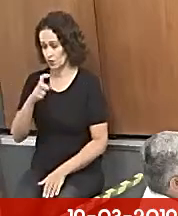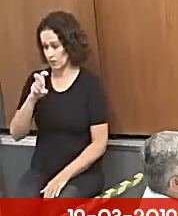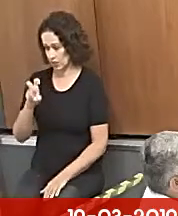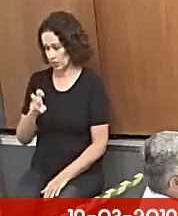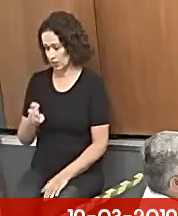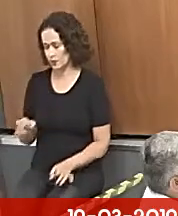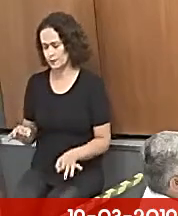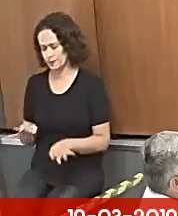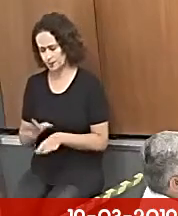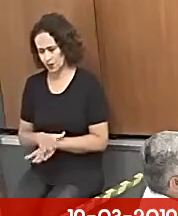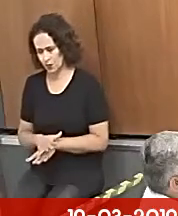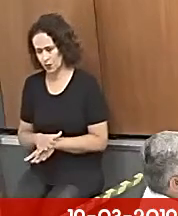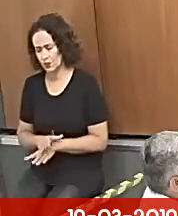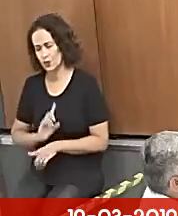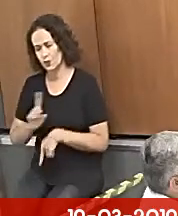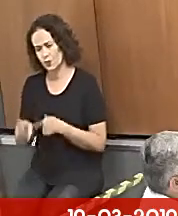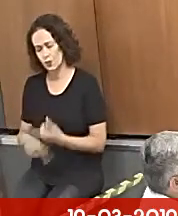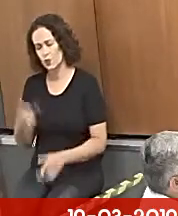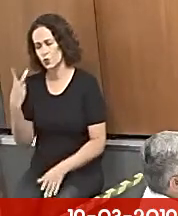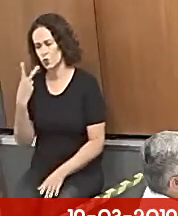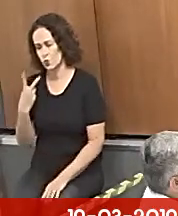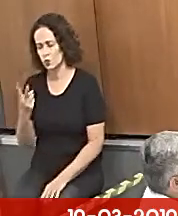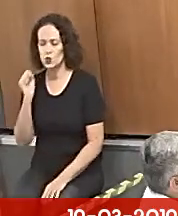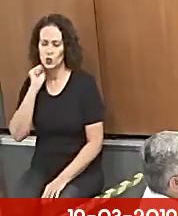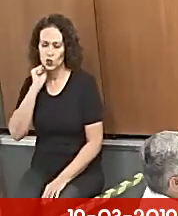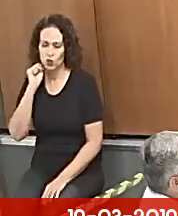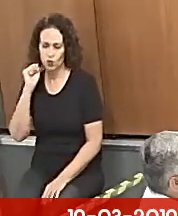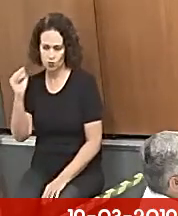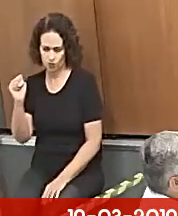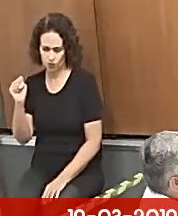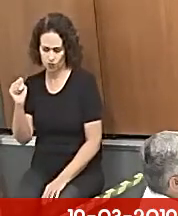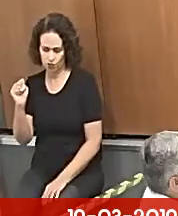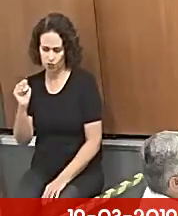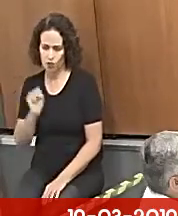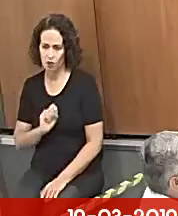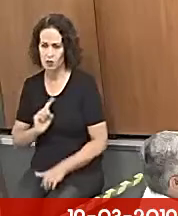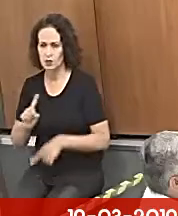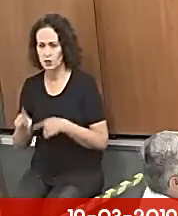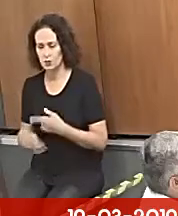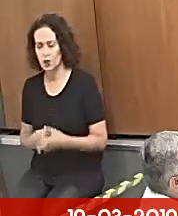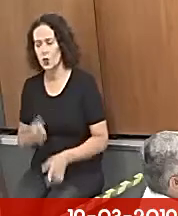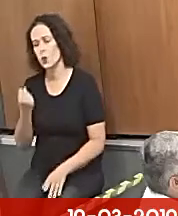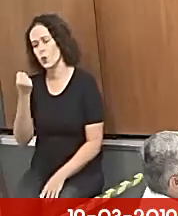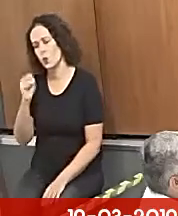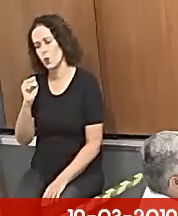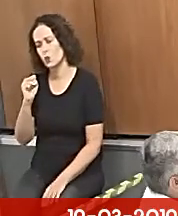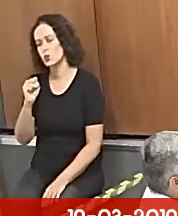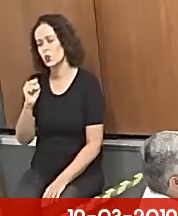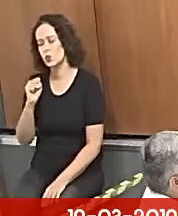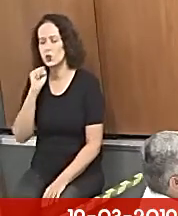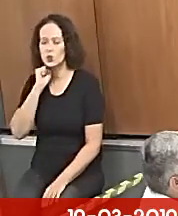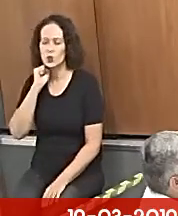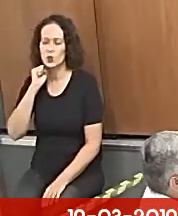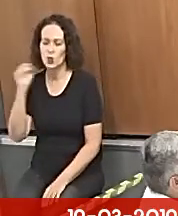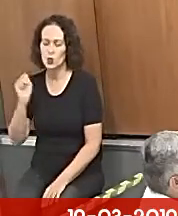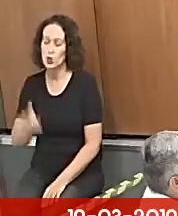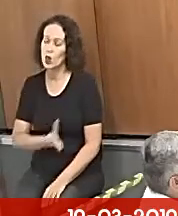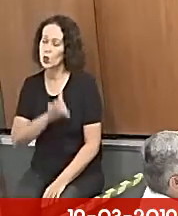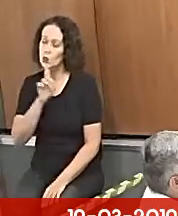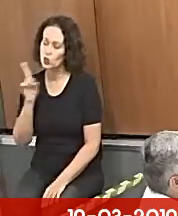nós vamos ter portanto dia 2 de abril já estamos decidindo no dia 8 4 que é o dia nacional do braille